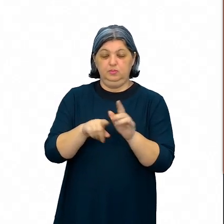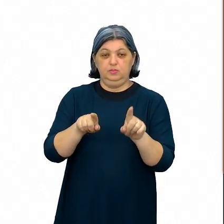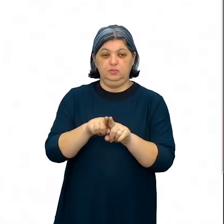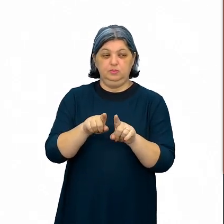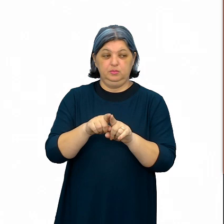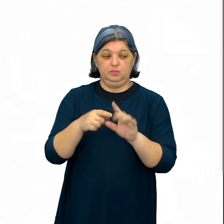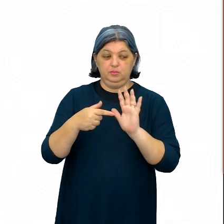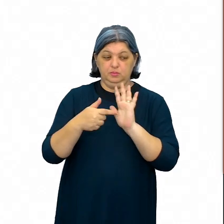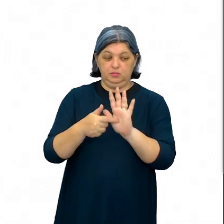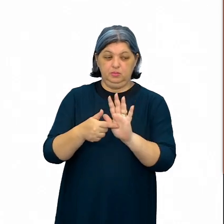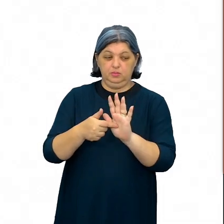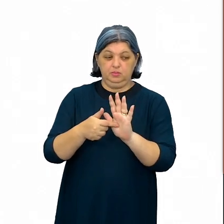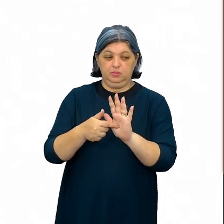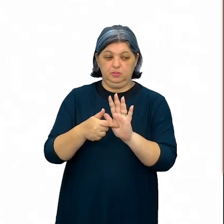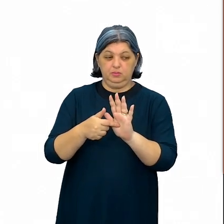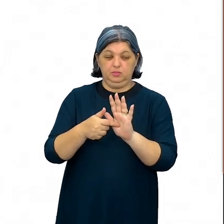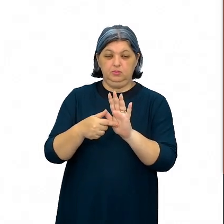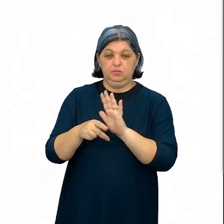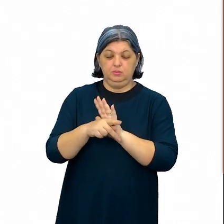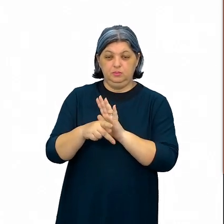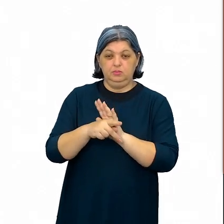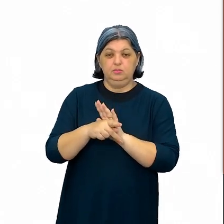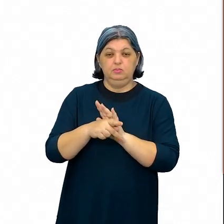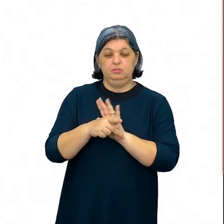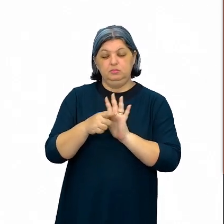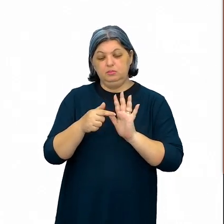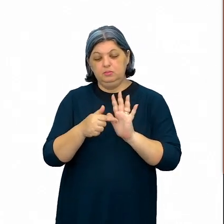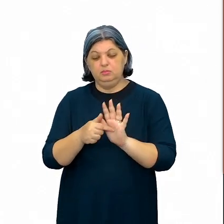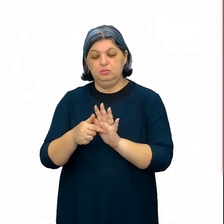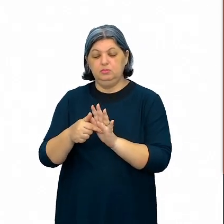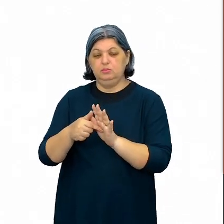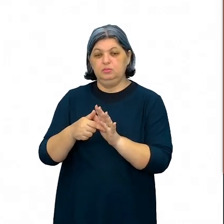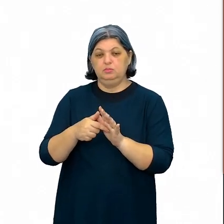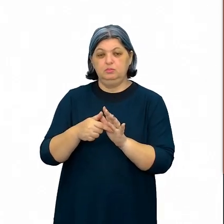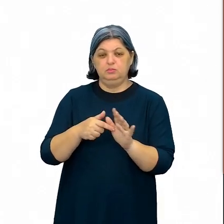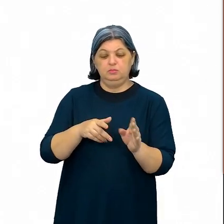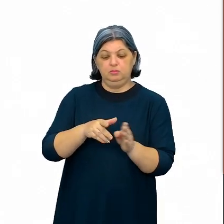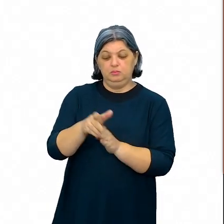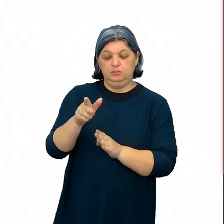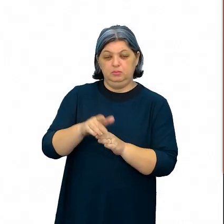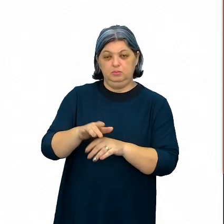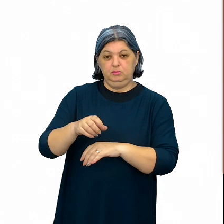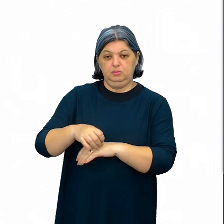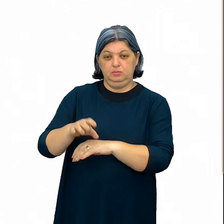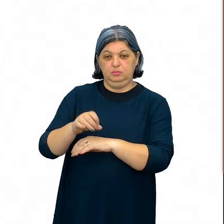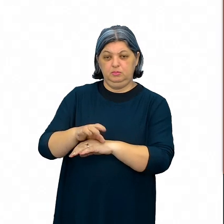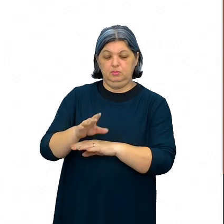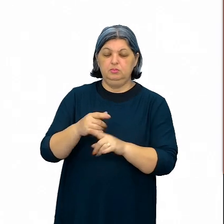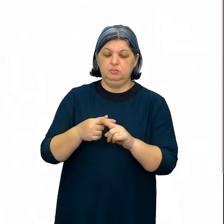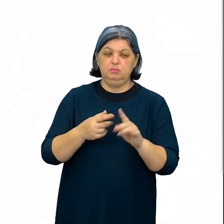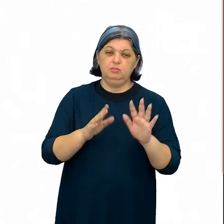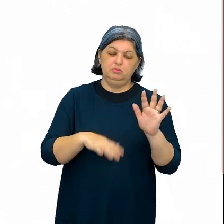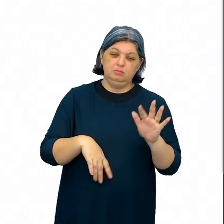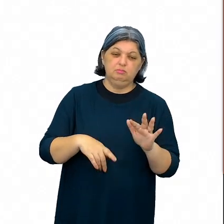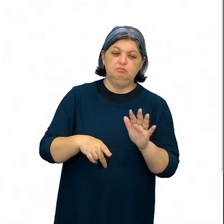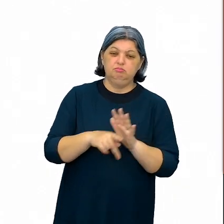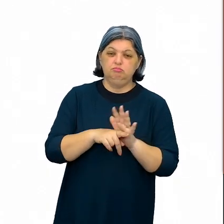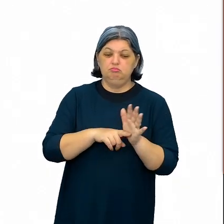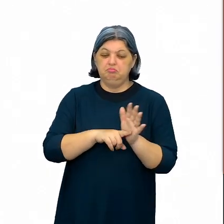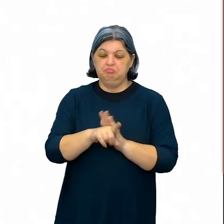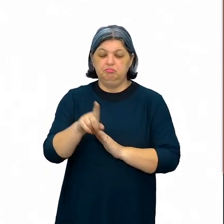sinaliza ele ele aponta né ele vai te dando aí o norte mesmo questões mais